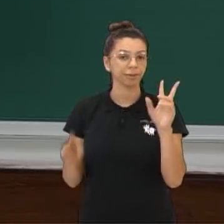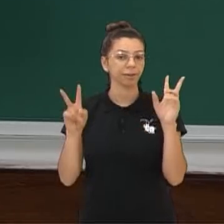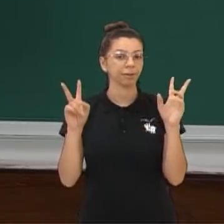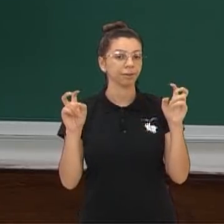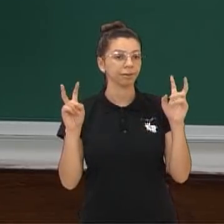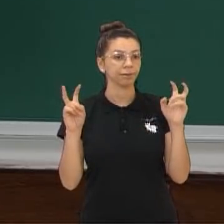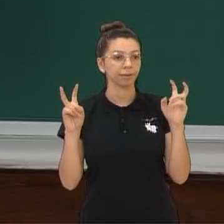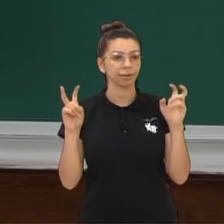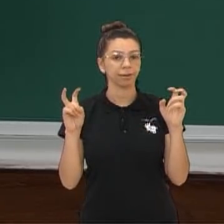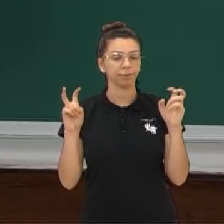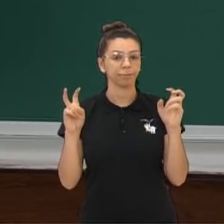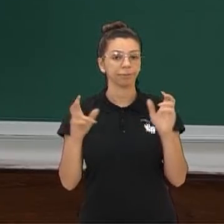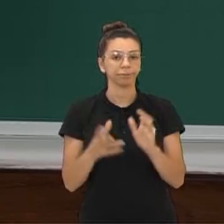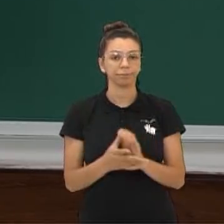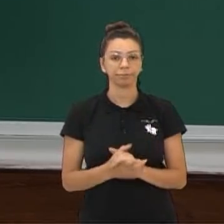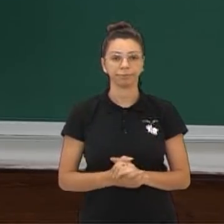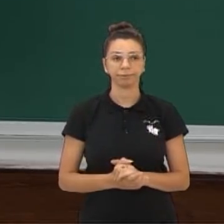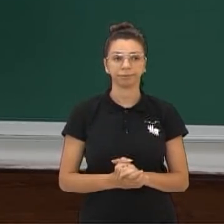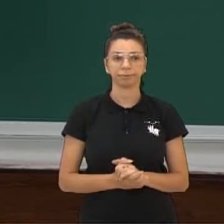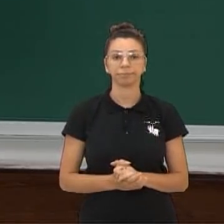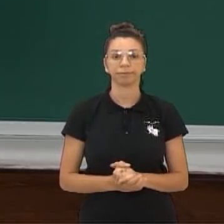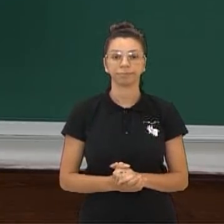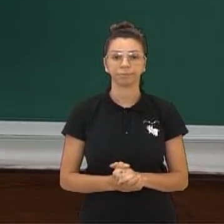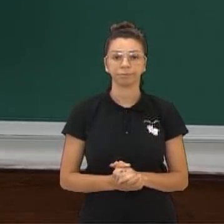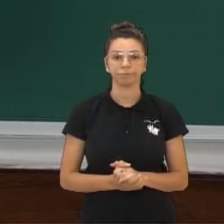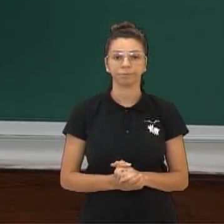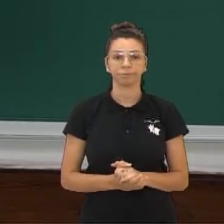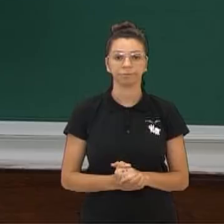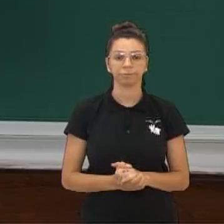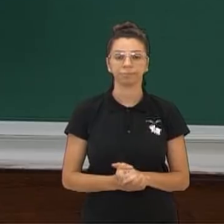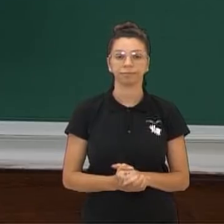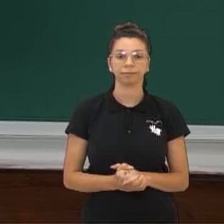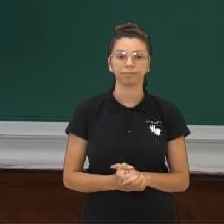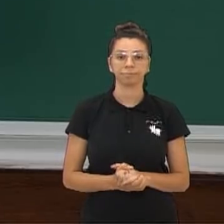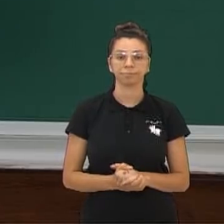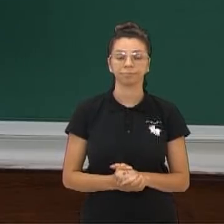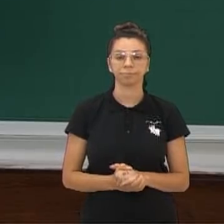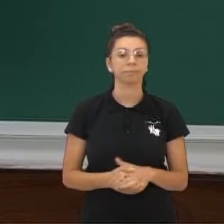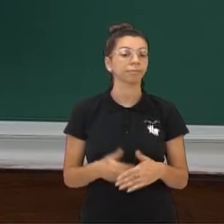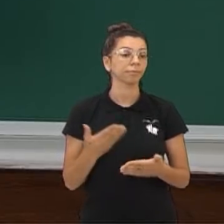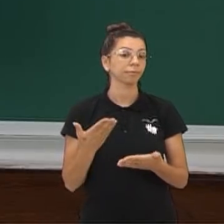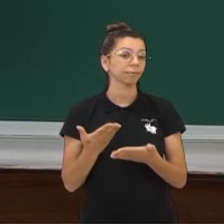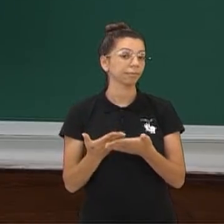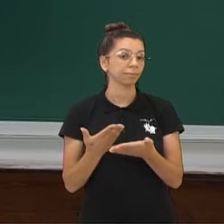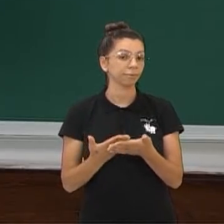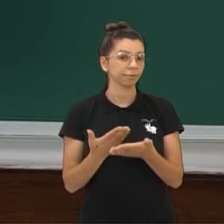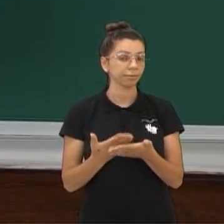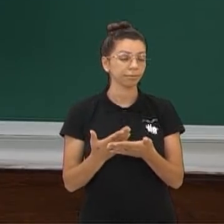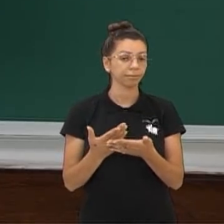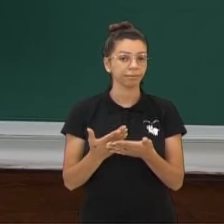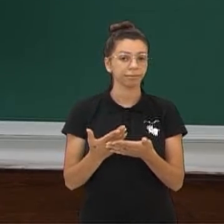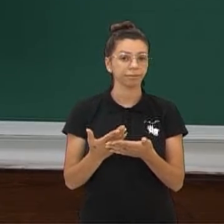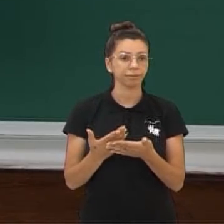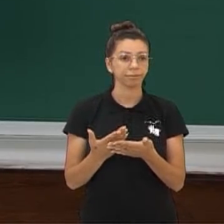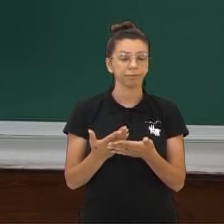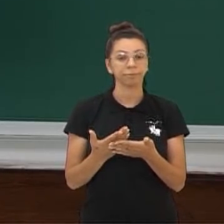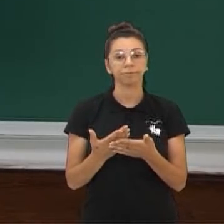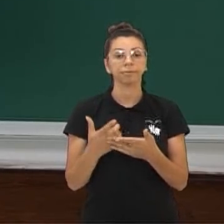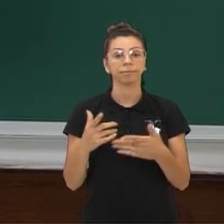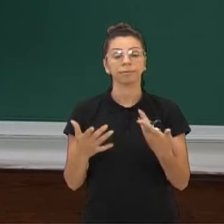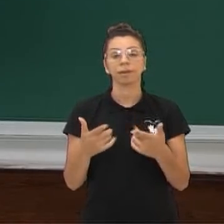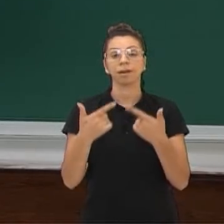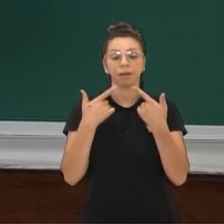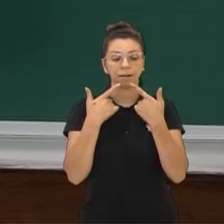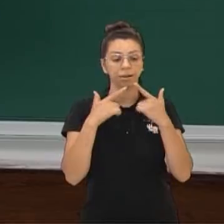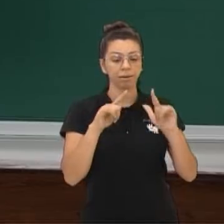English language expansion and historical context. Nós vamos estudar hoje então sobre a expansão da